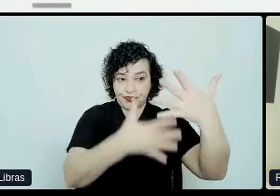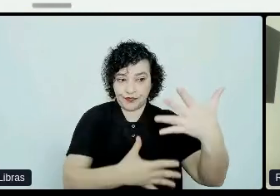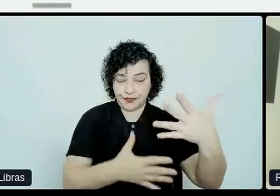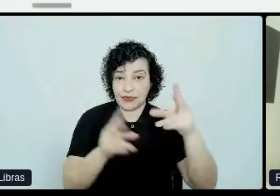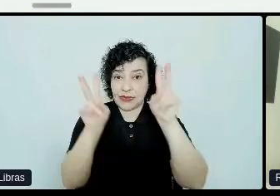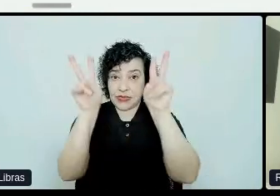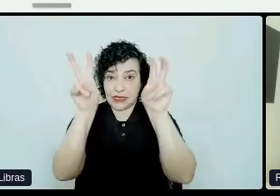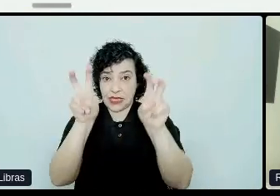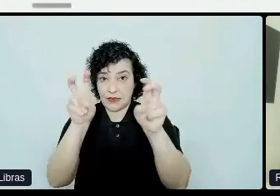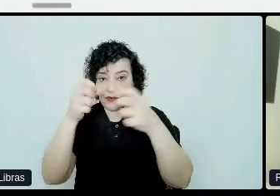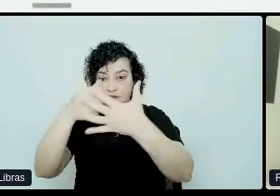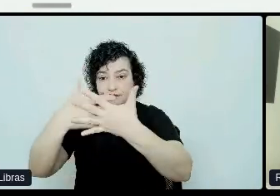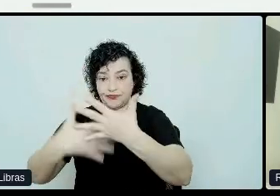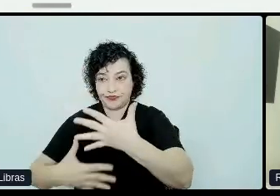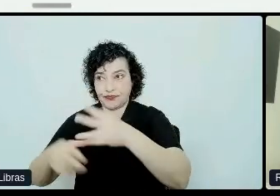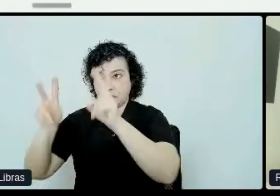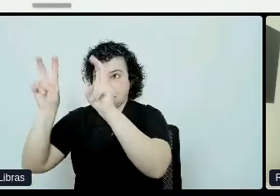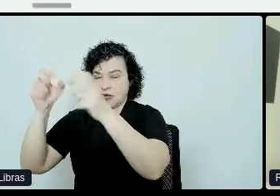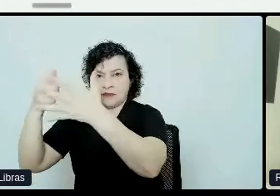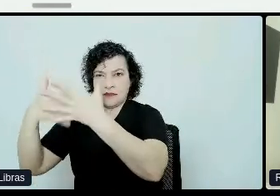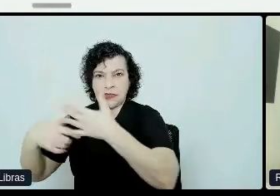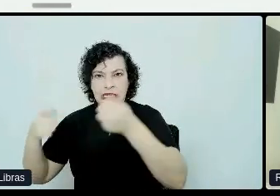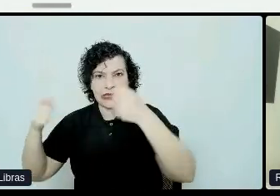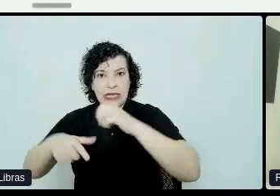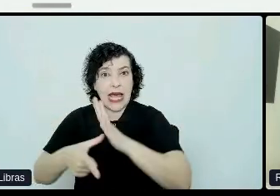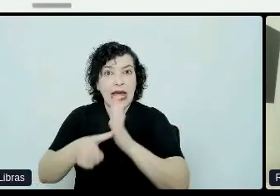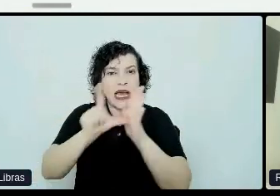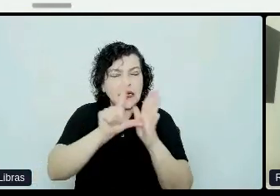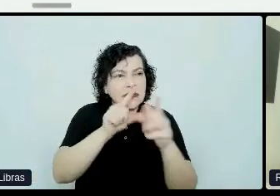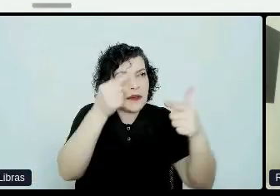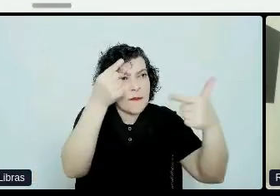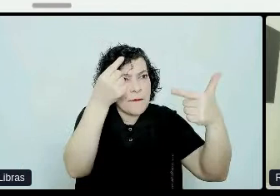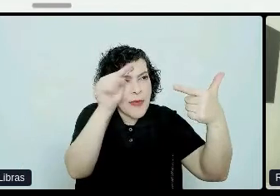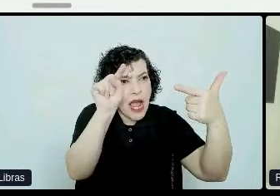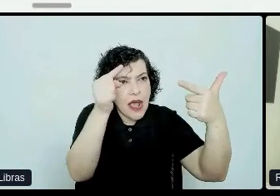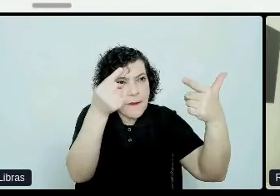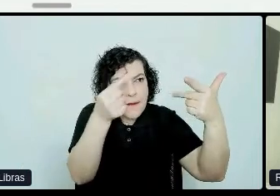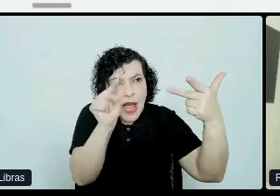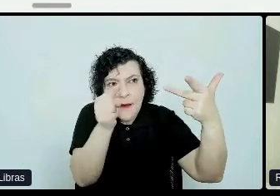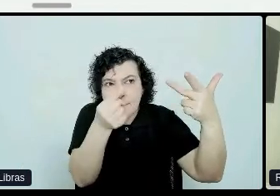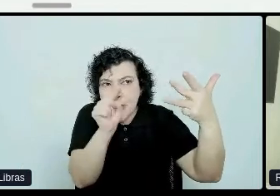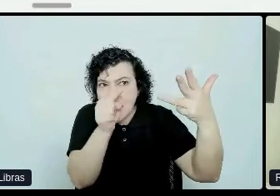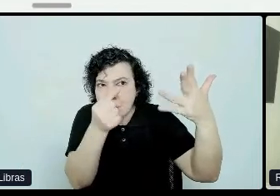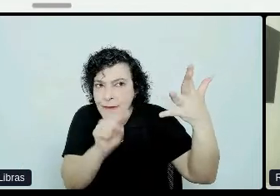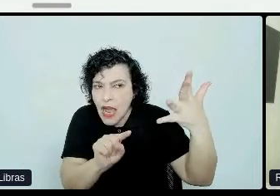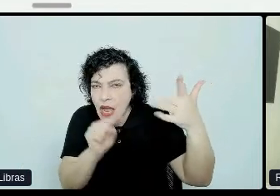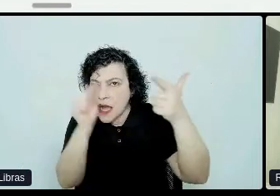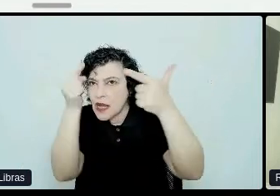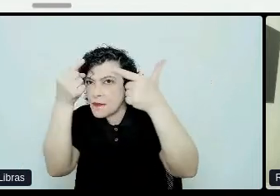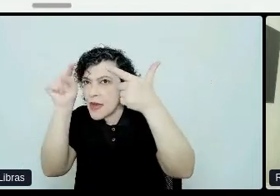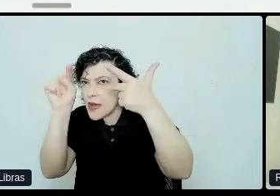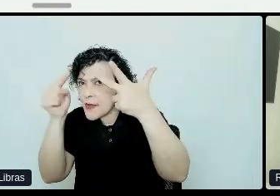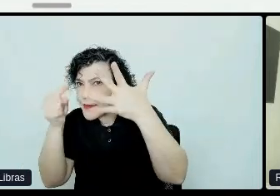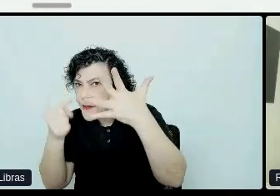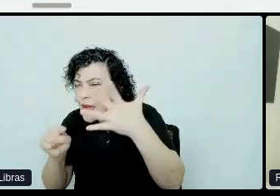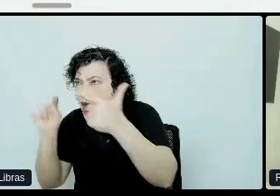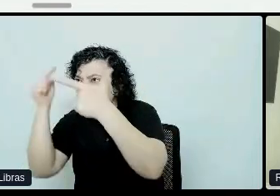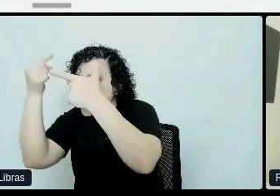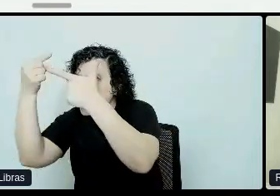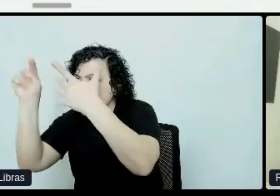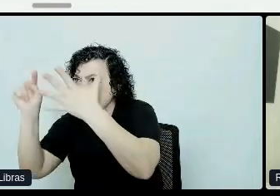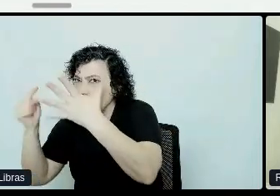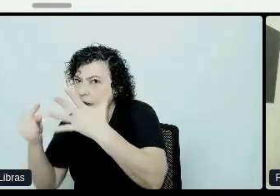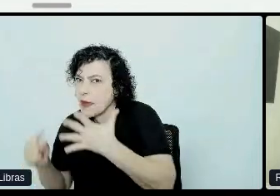consegue fazer um checklist focado de acordo com os assuntos que você vai tratar, né, dentro